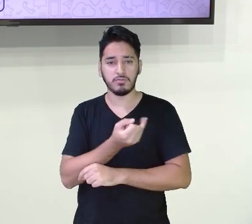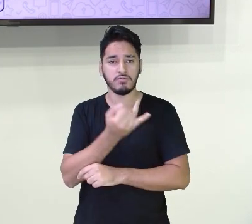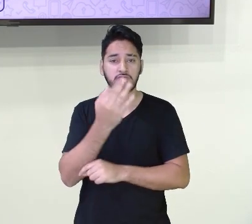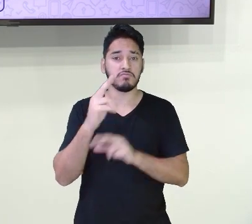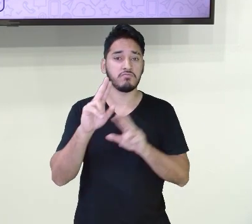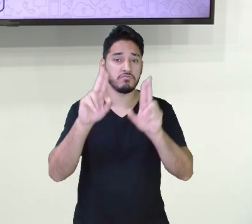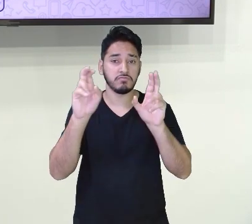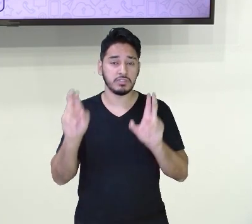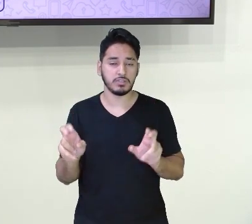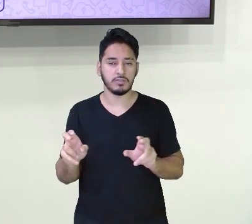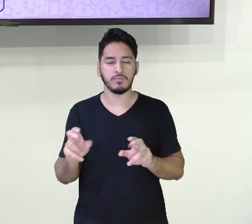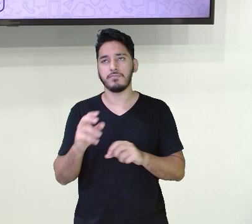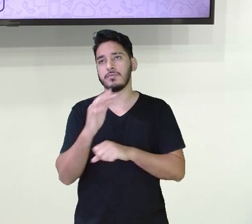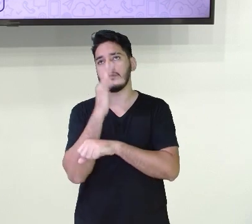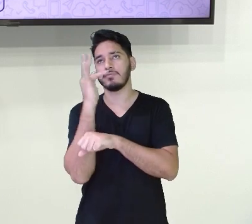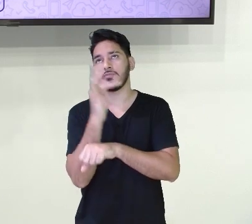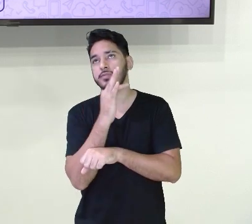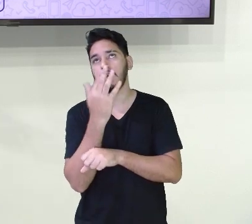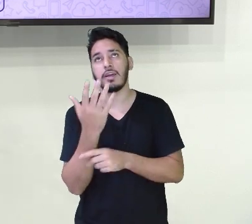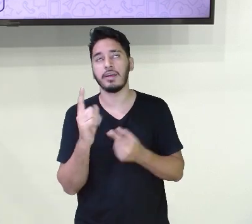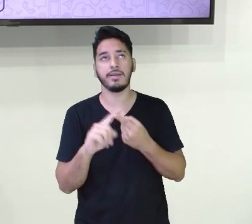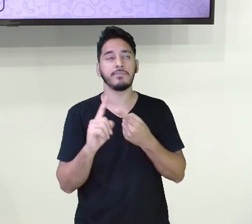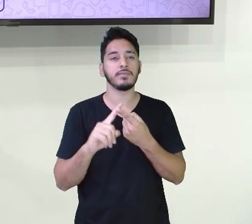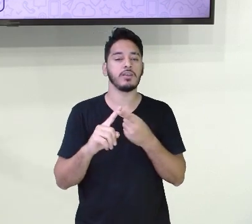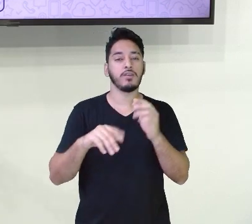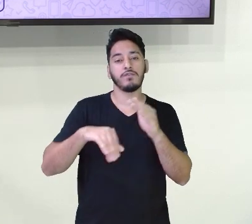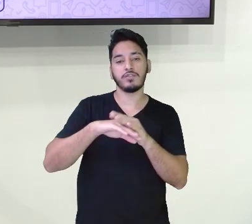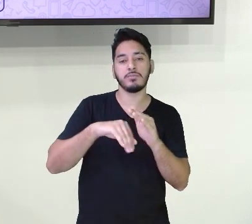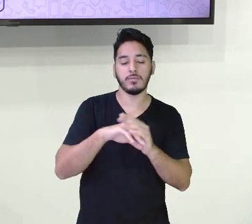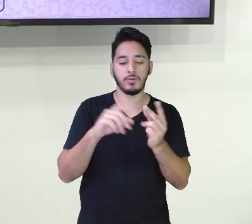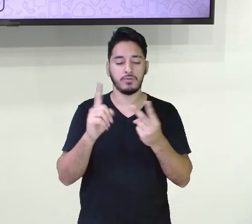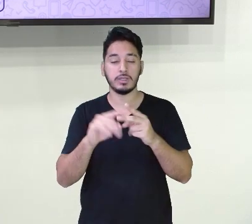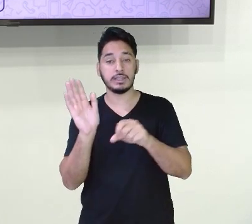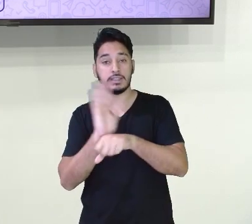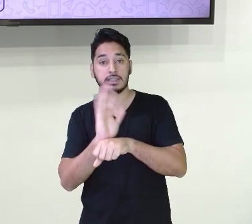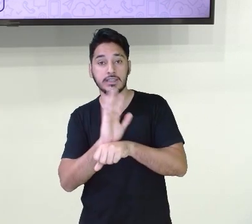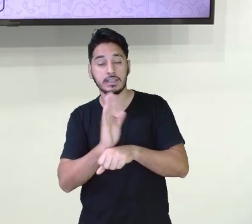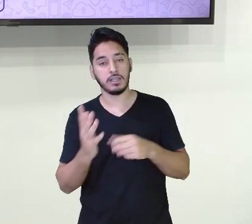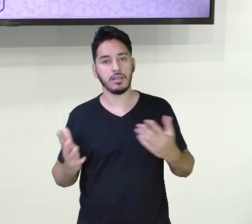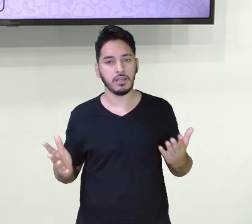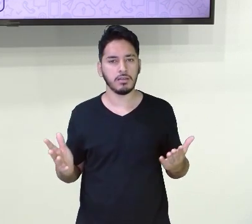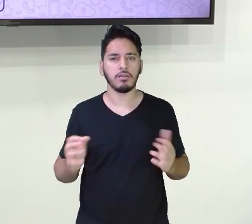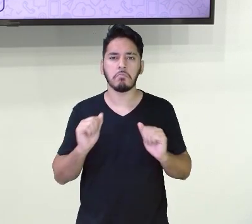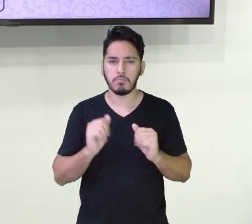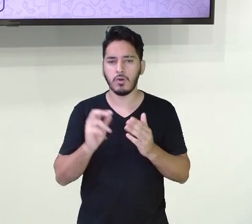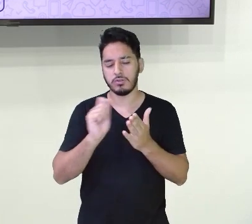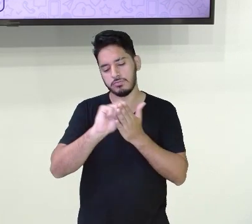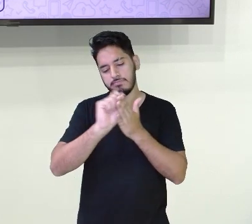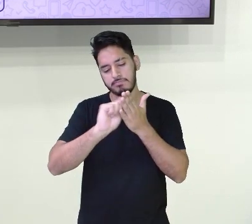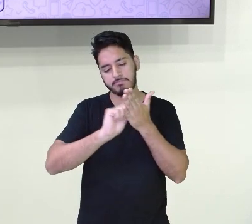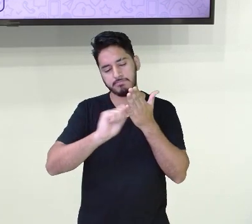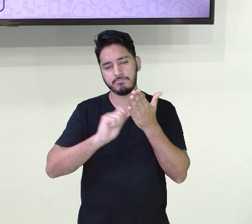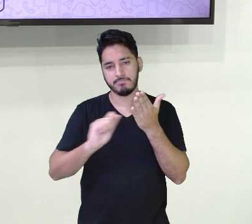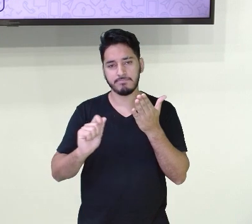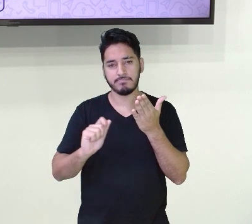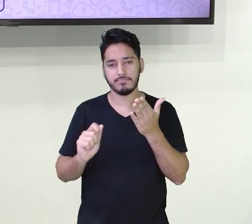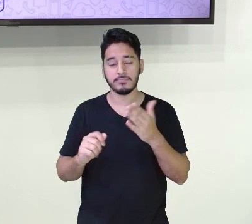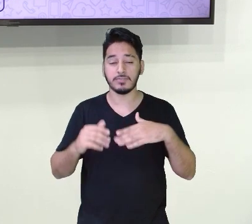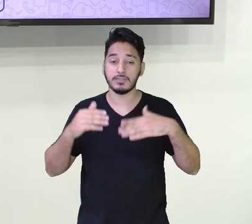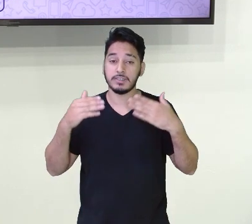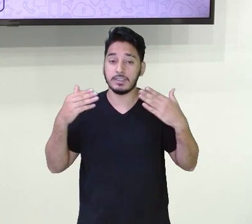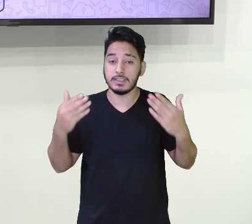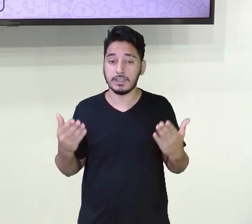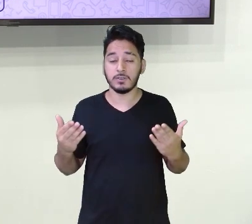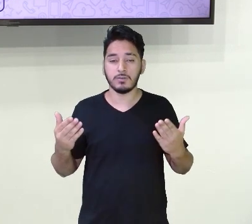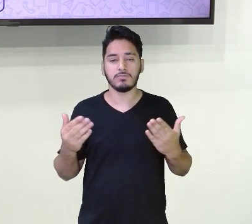temas, inclusive futebol, cinema. Você pode escrever sim a respeito dessas coisas aí, tá certo? No mais,